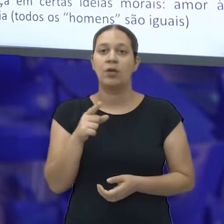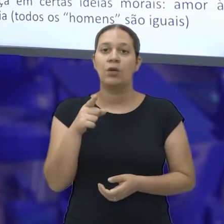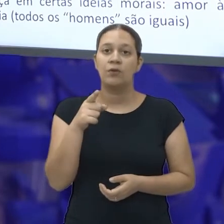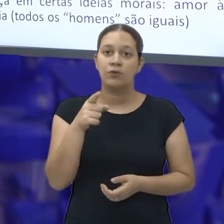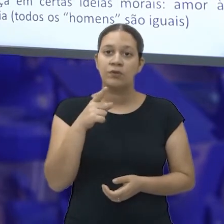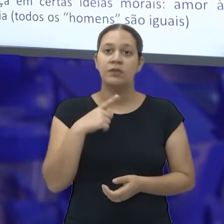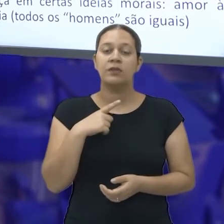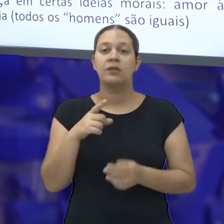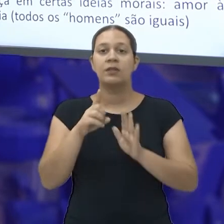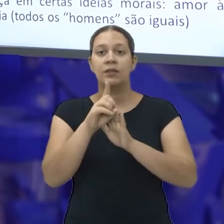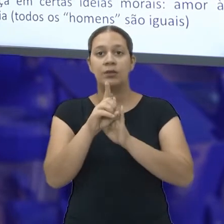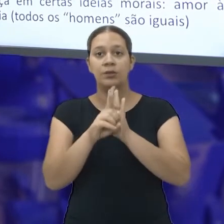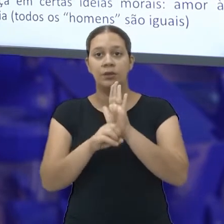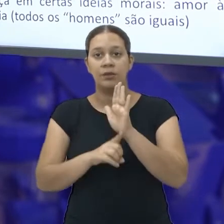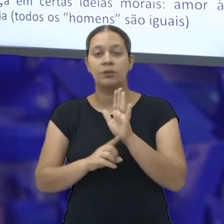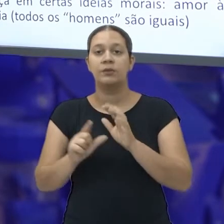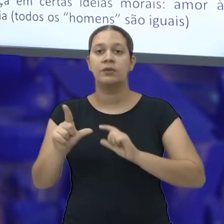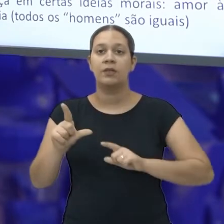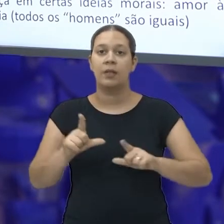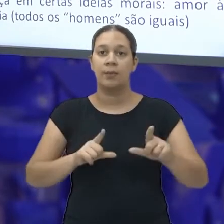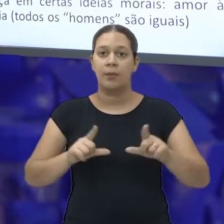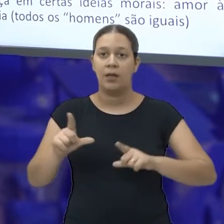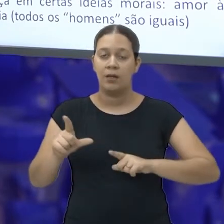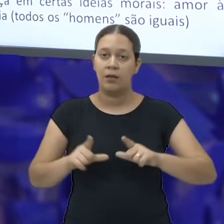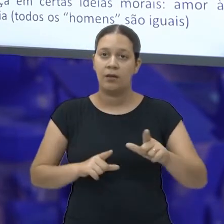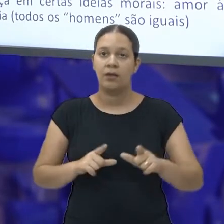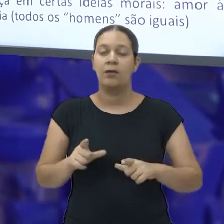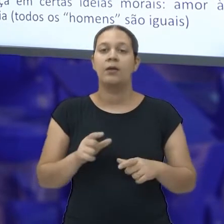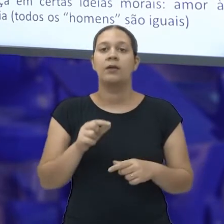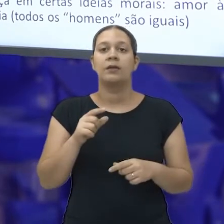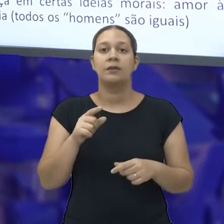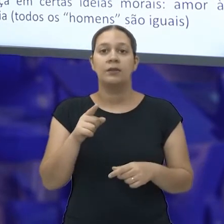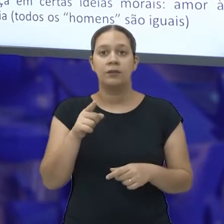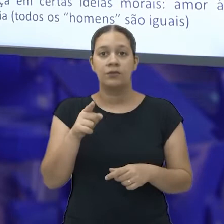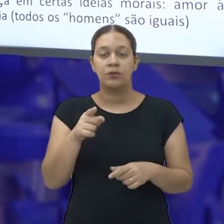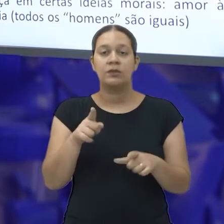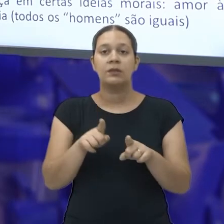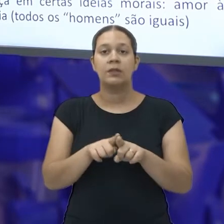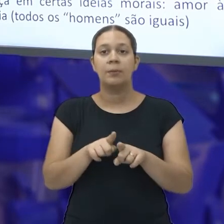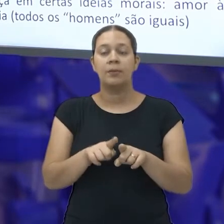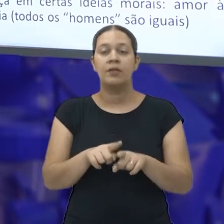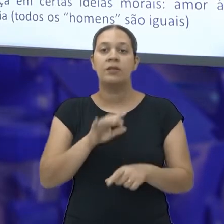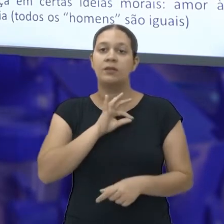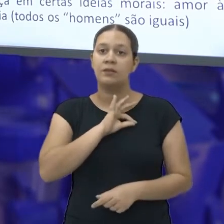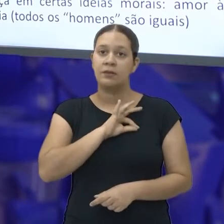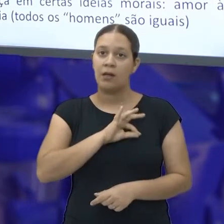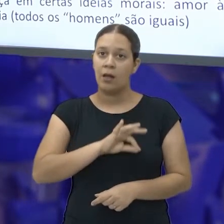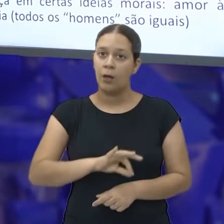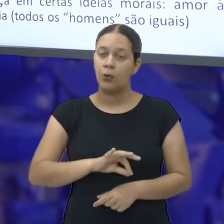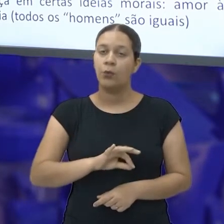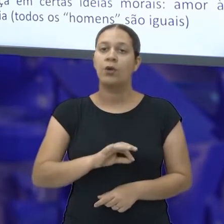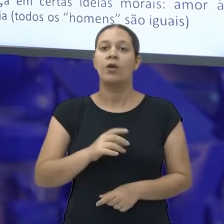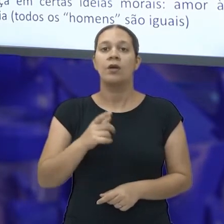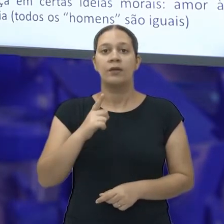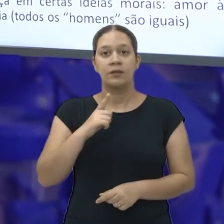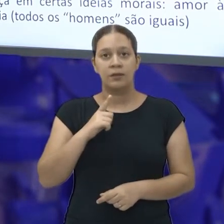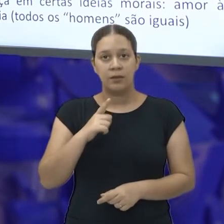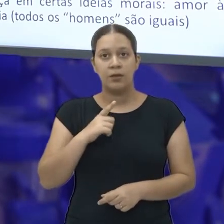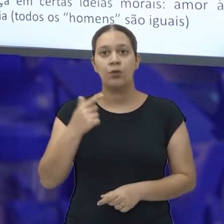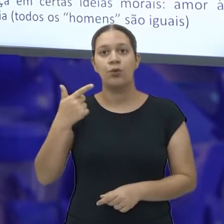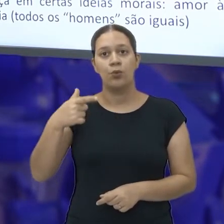você tem o direito de trabalhar e tem o direito de receber o seu salário e você tem outros